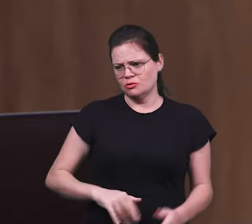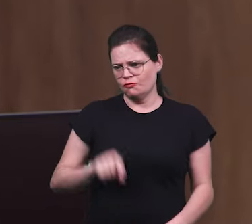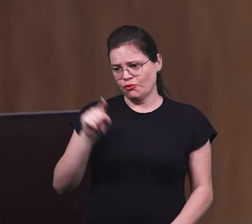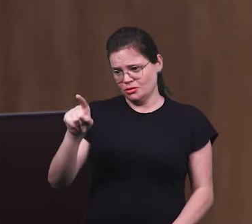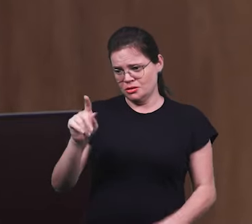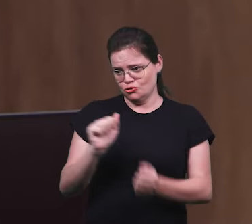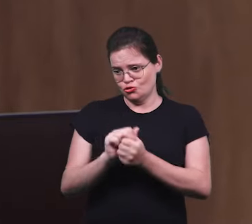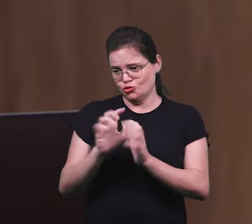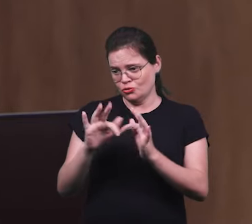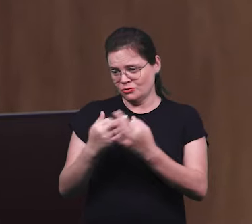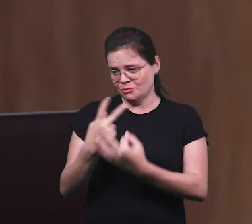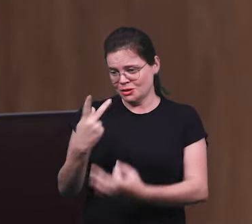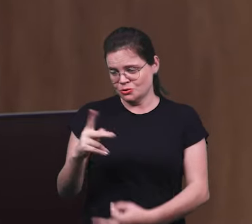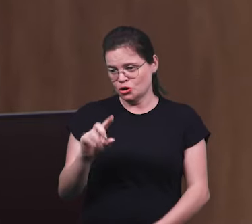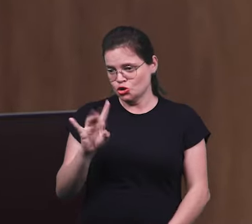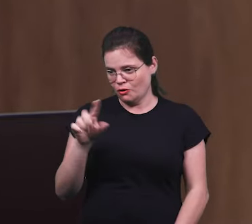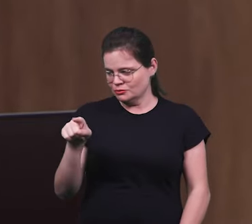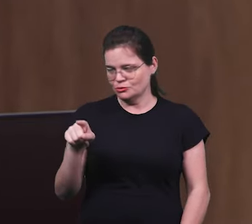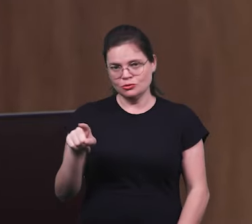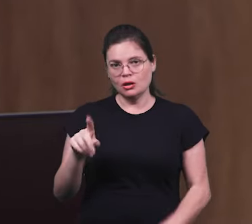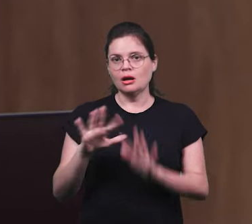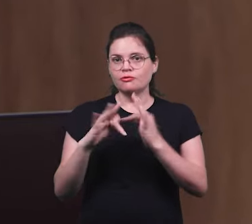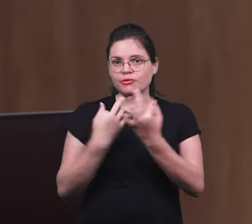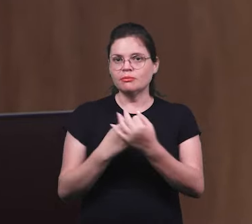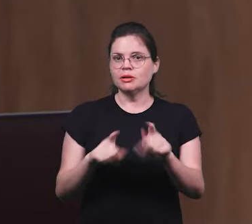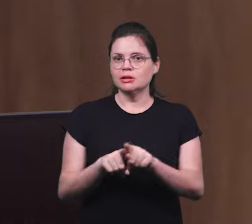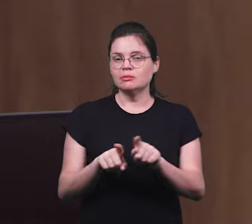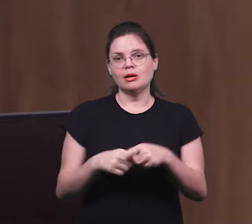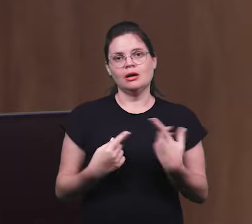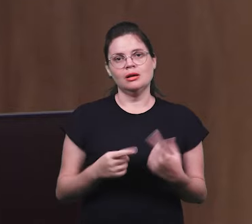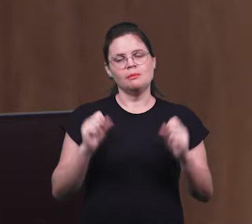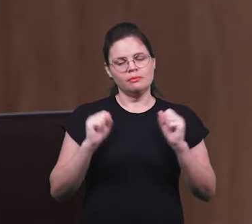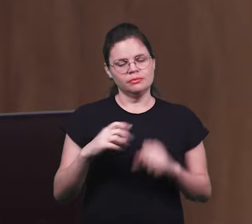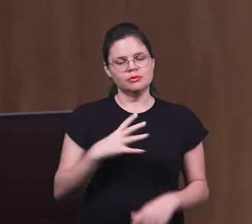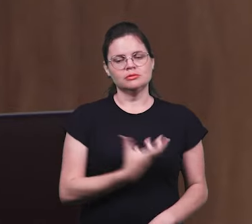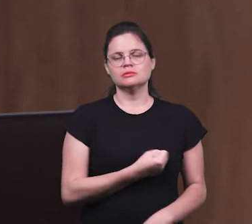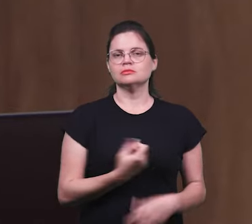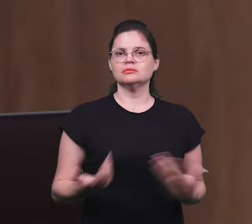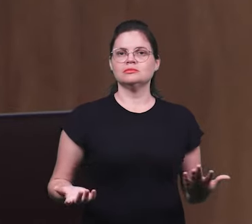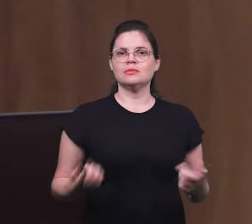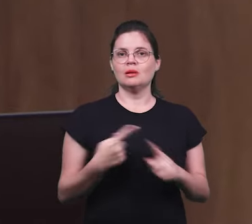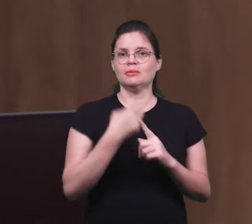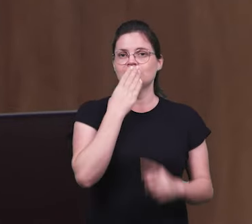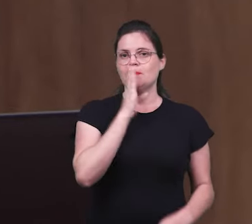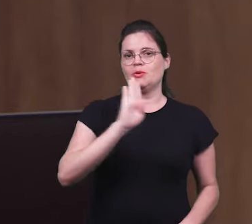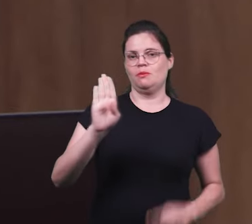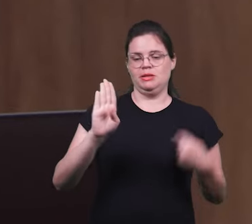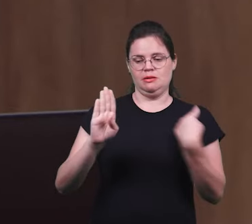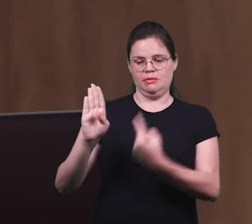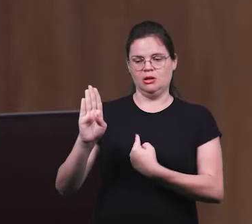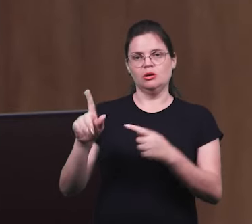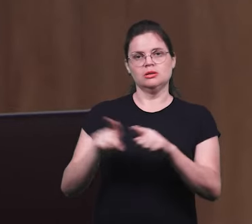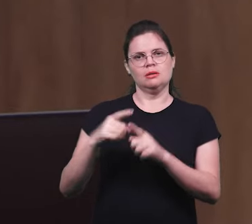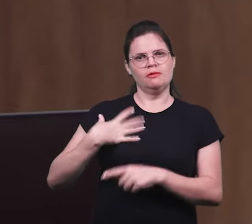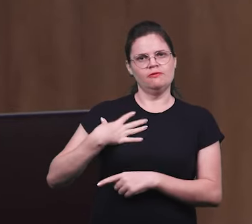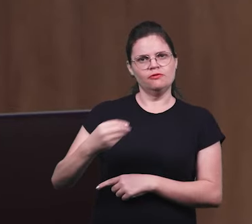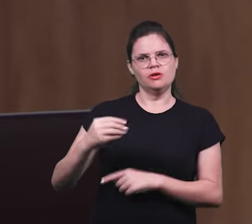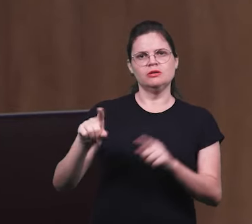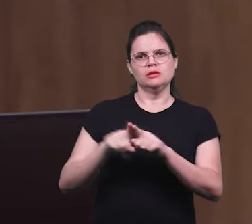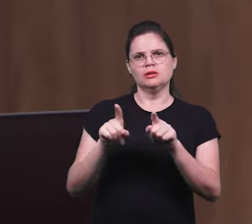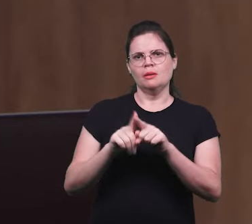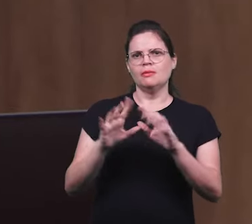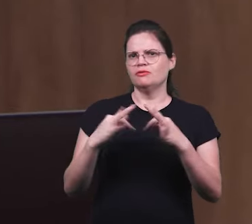e tu e a tua casa, não era só ele não, a casa dele estava longe. Mas a promessa é para nós, para os nossos filhos, para aqueles que